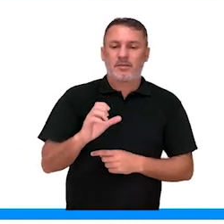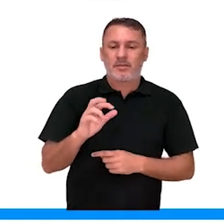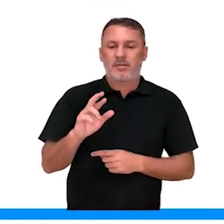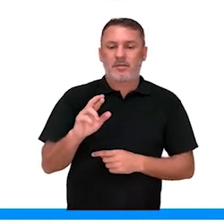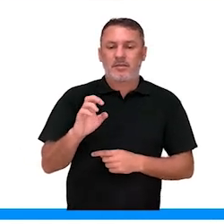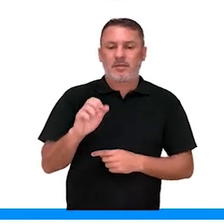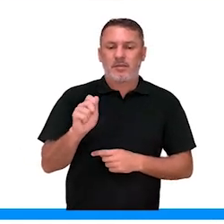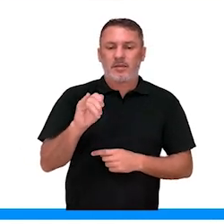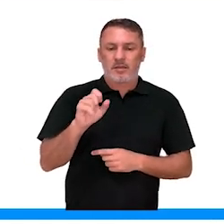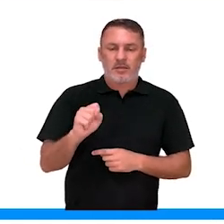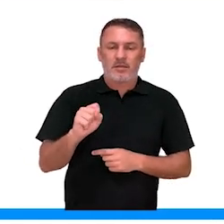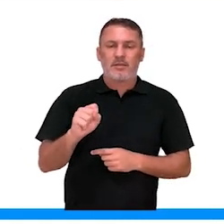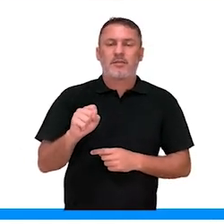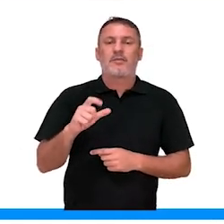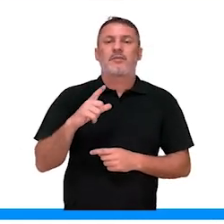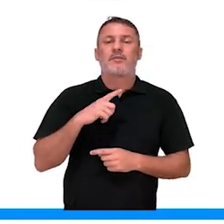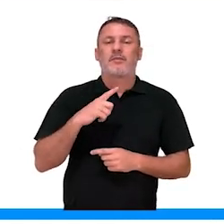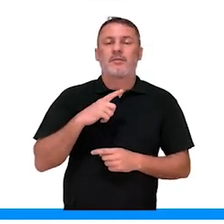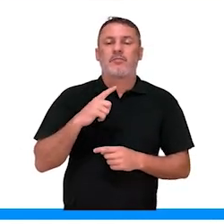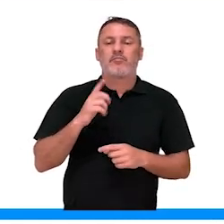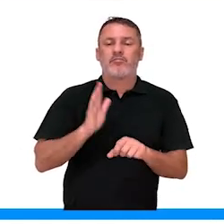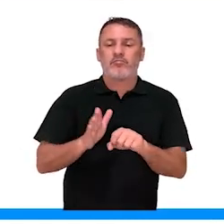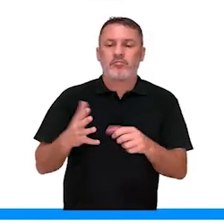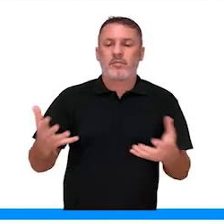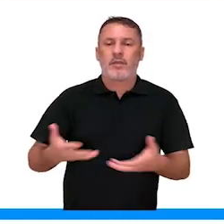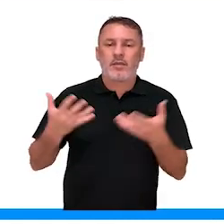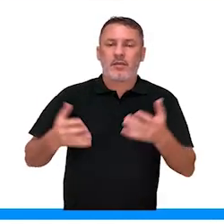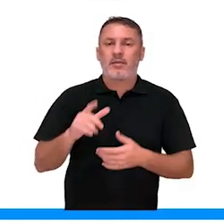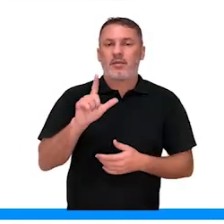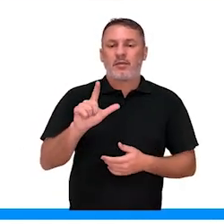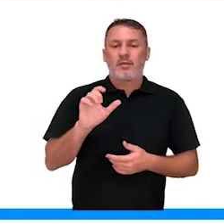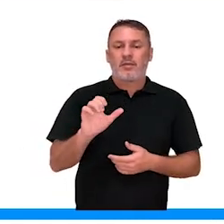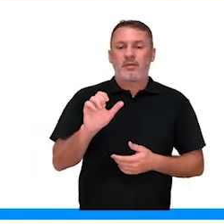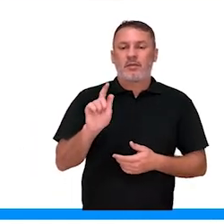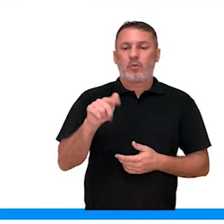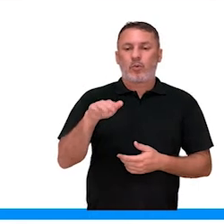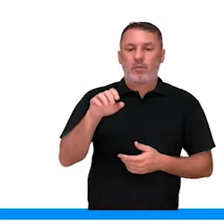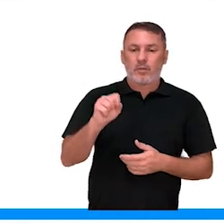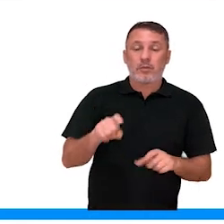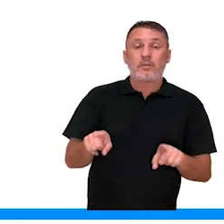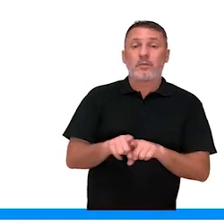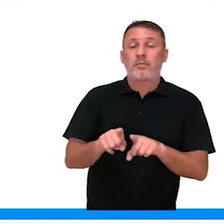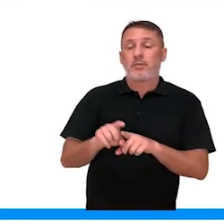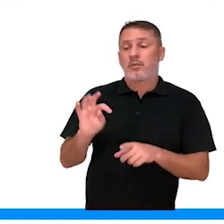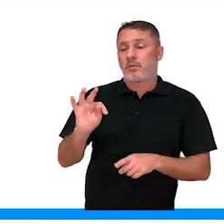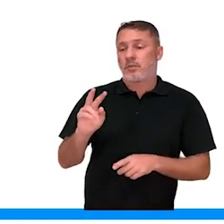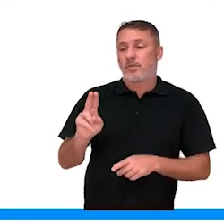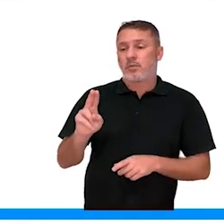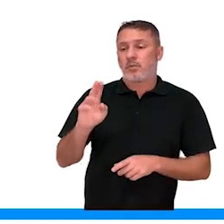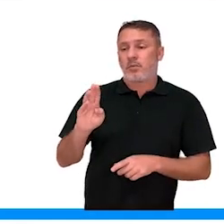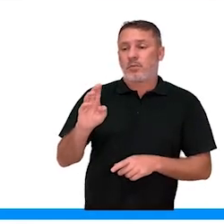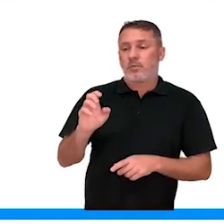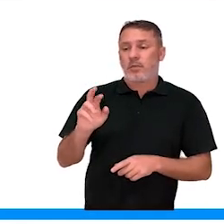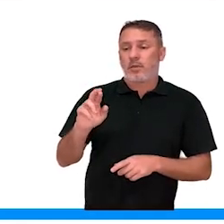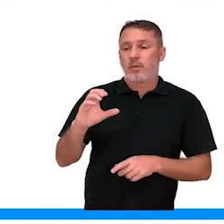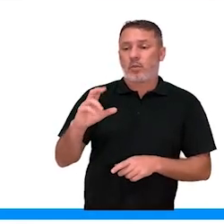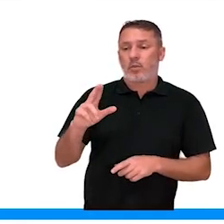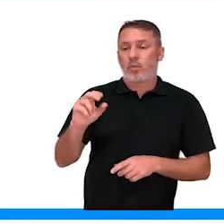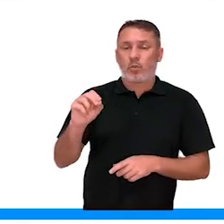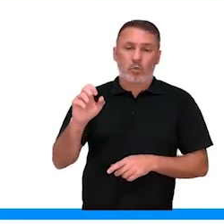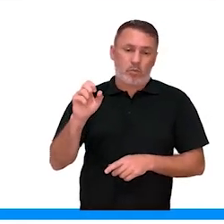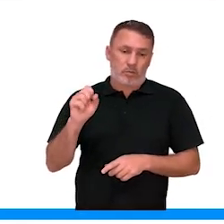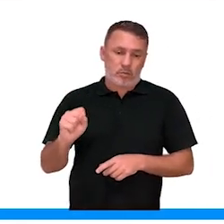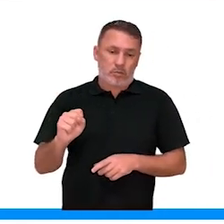processos. O zinco vai entrar na constituição de várias enzimas e a gente encontra ele em carnes,